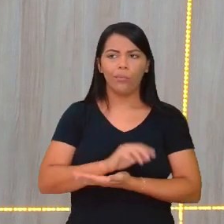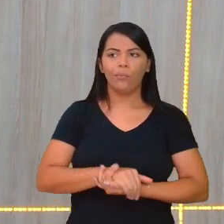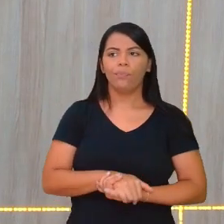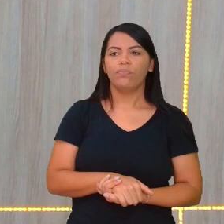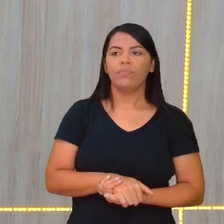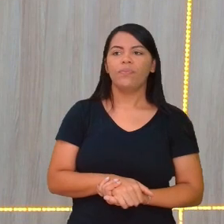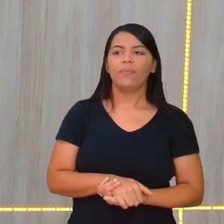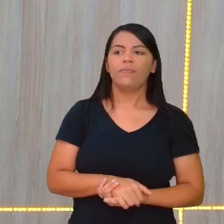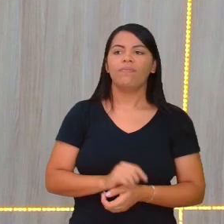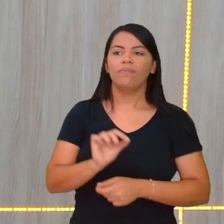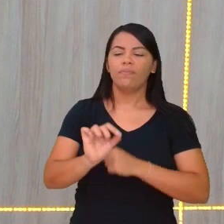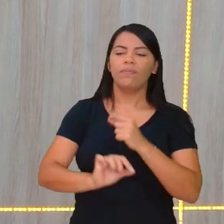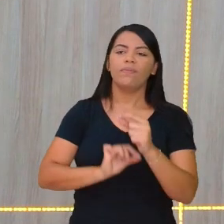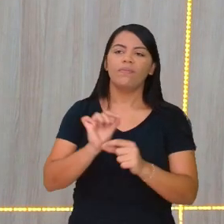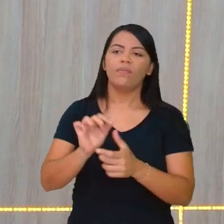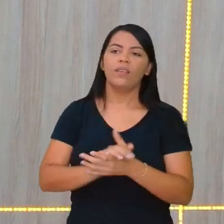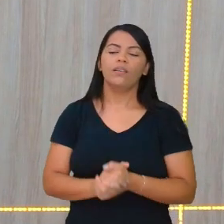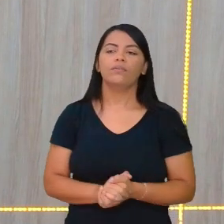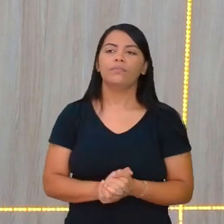A metade,